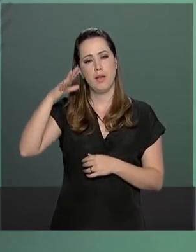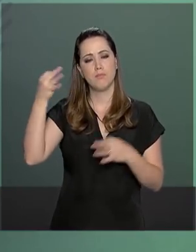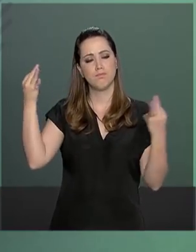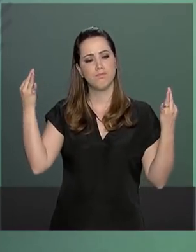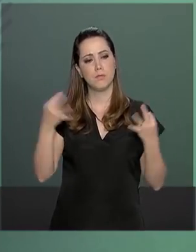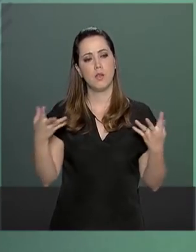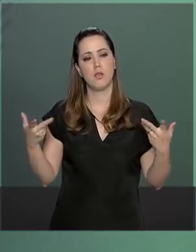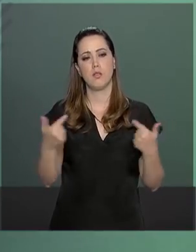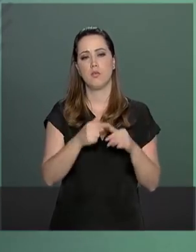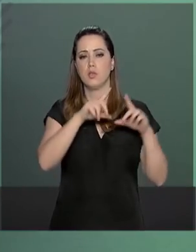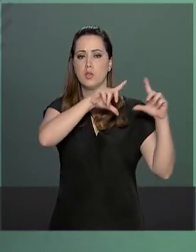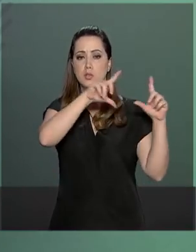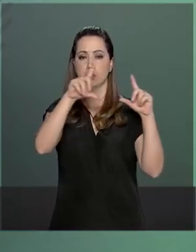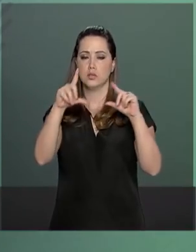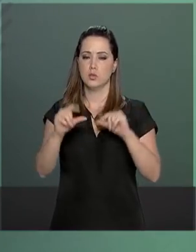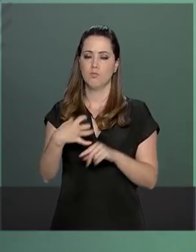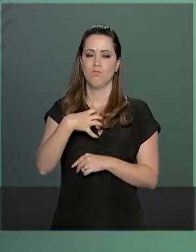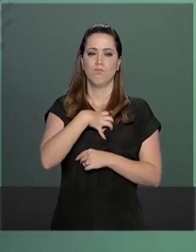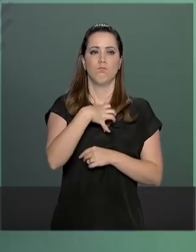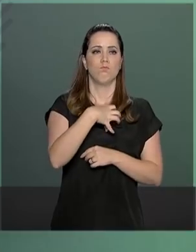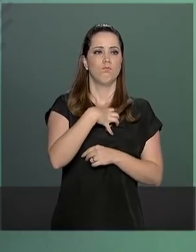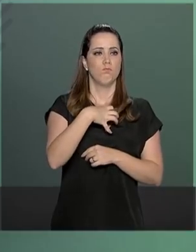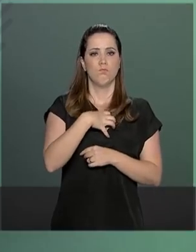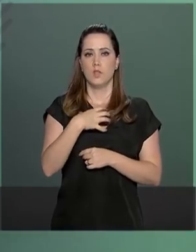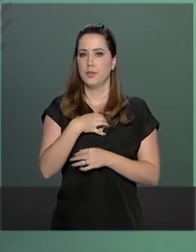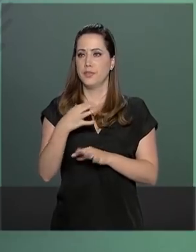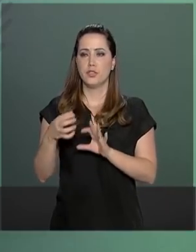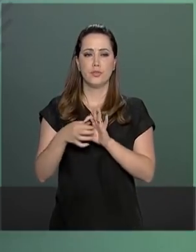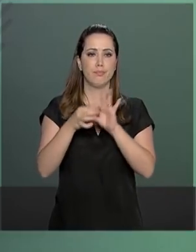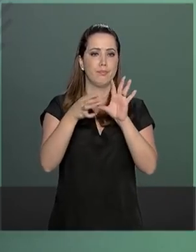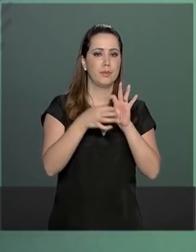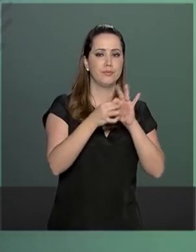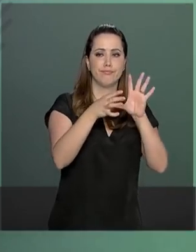diminuindo a sensação de impunidade